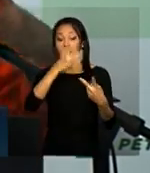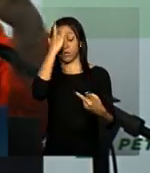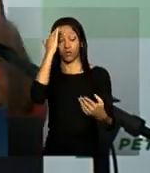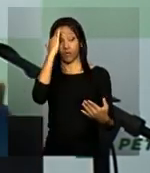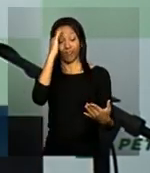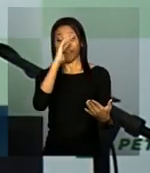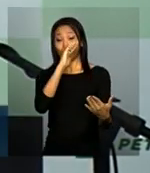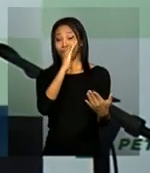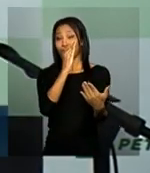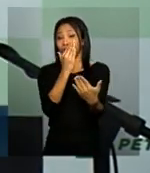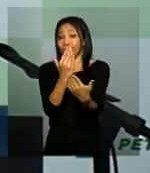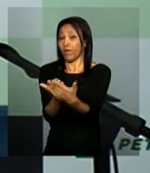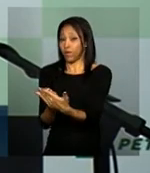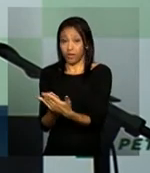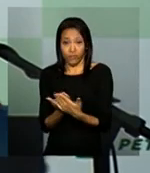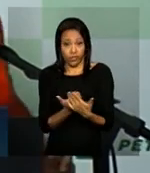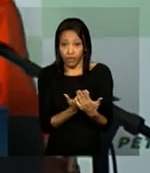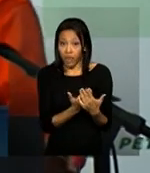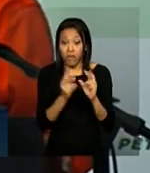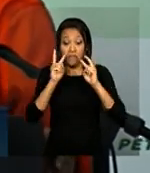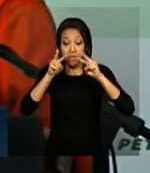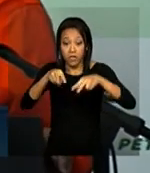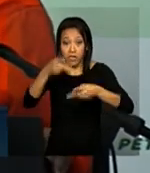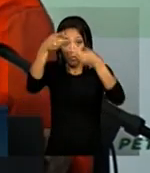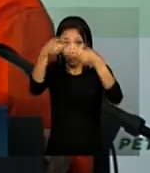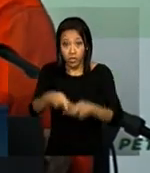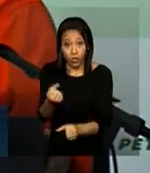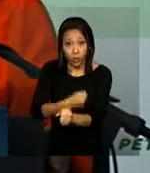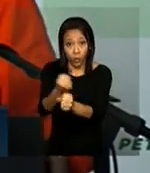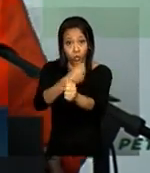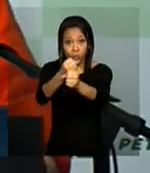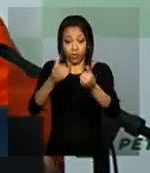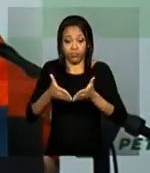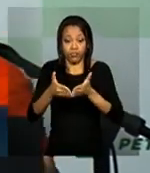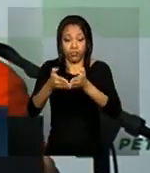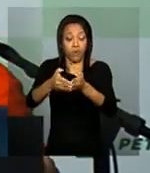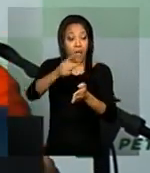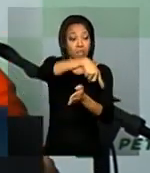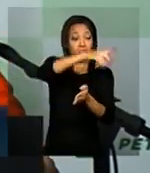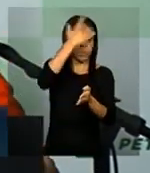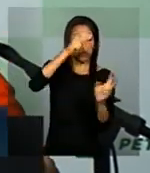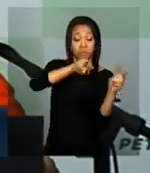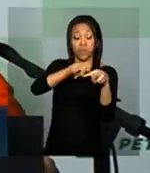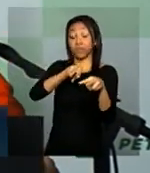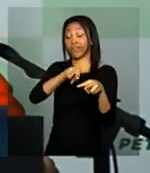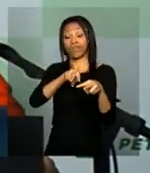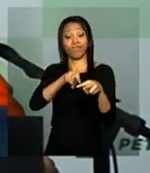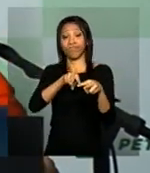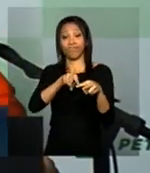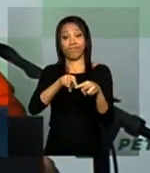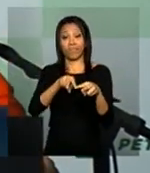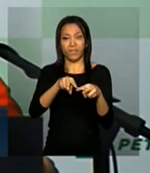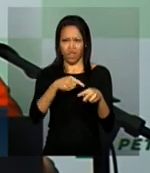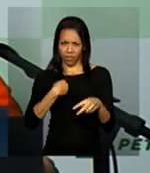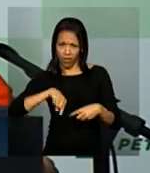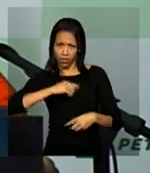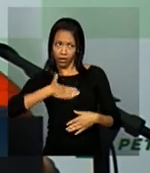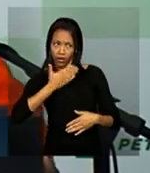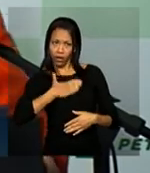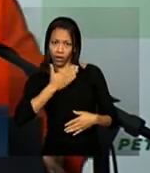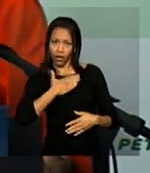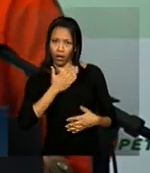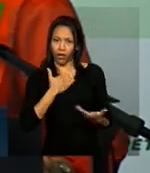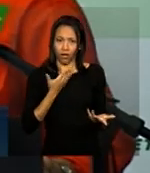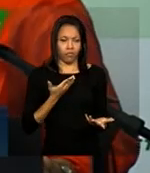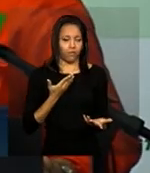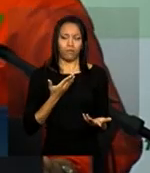que lançavam sobre esse projeto não poderiam nos amedrontar,